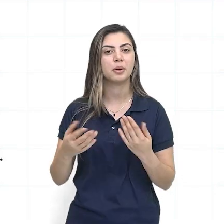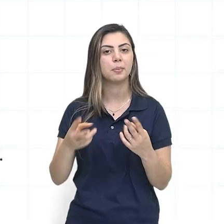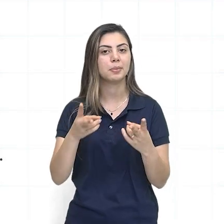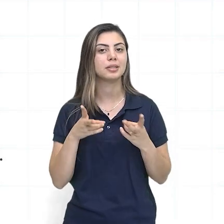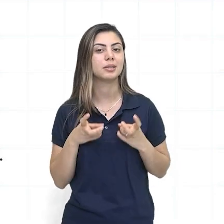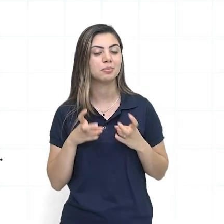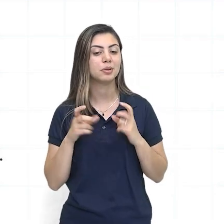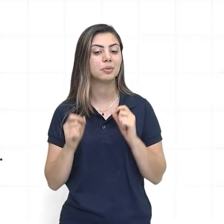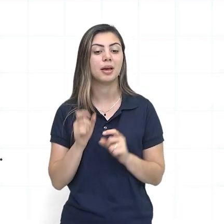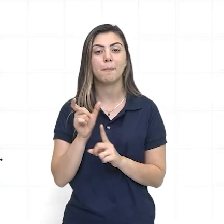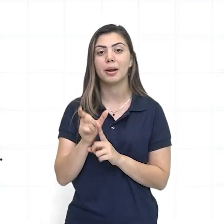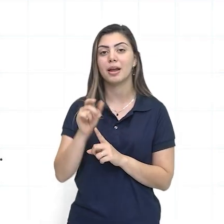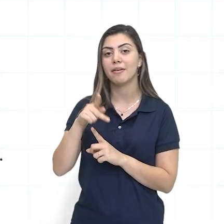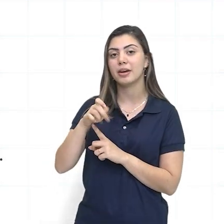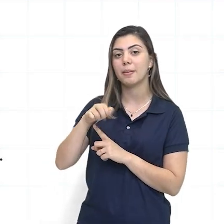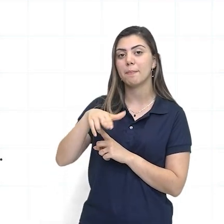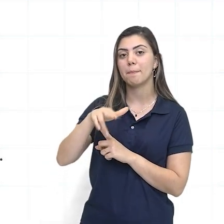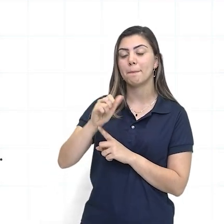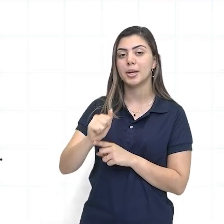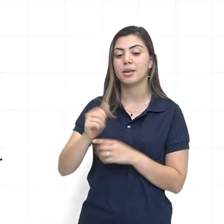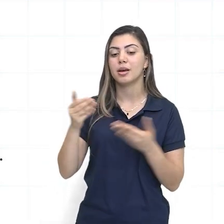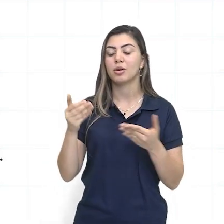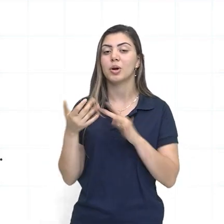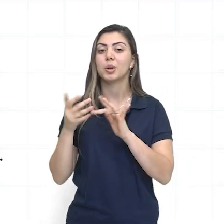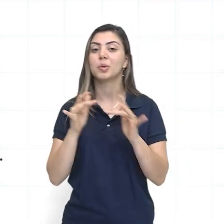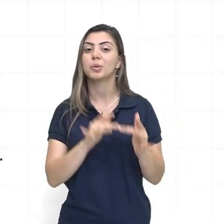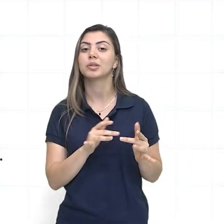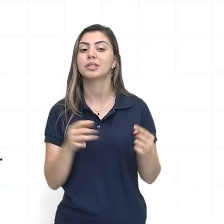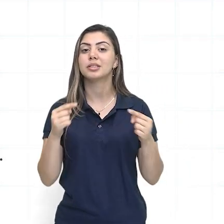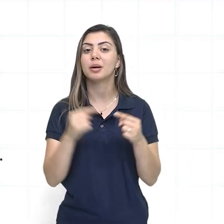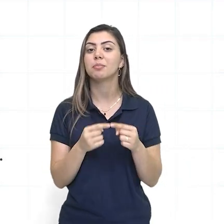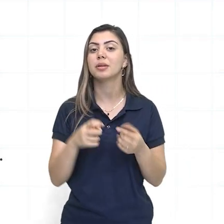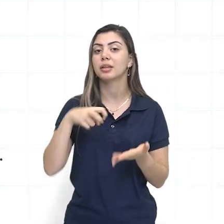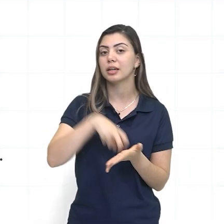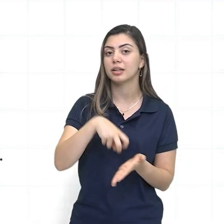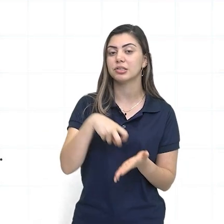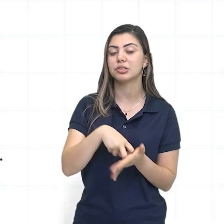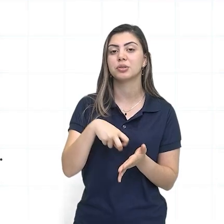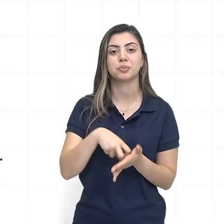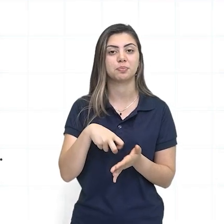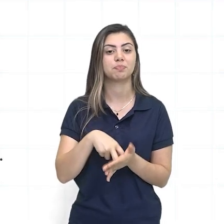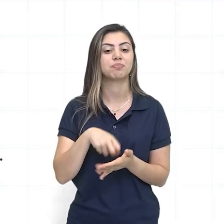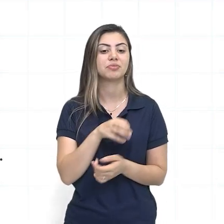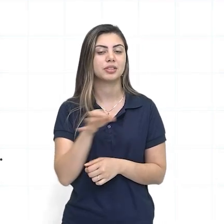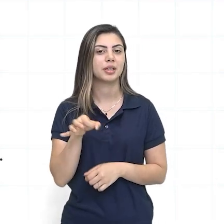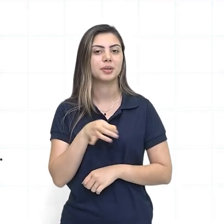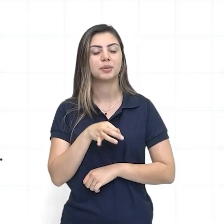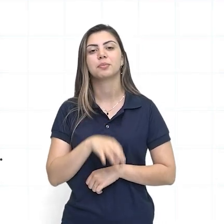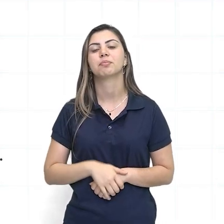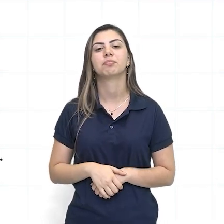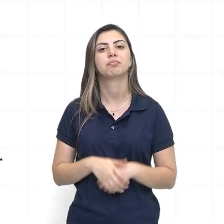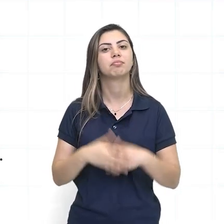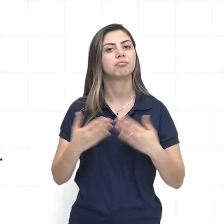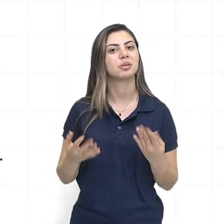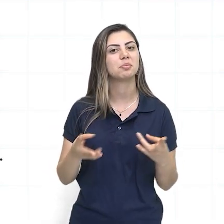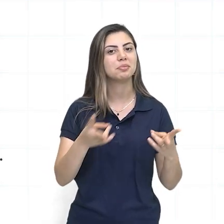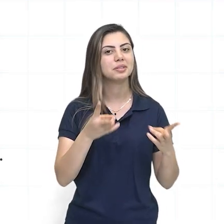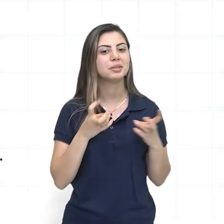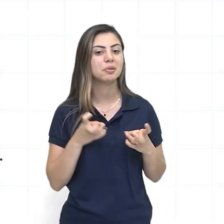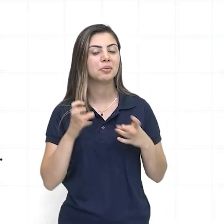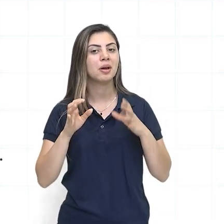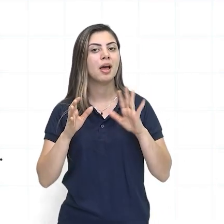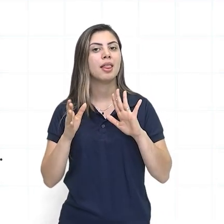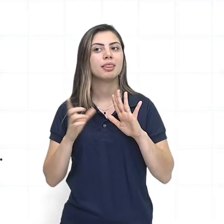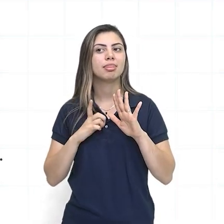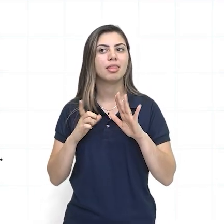pena, nesse contexto, quando se fala em réu, significa punição. Perceberam que em cada